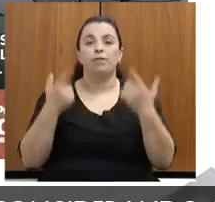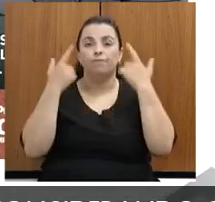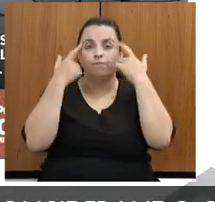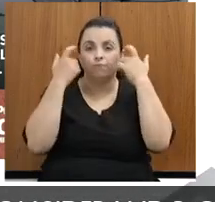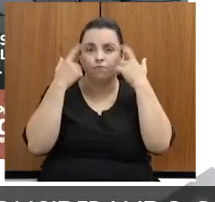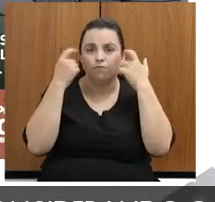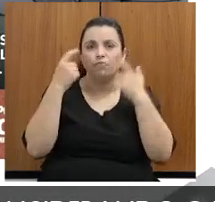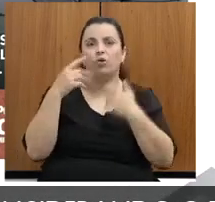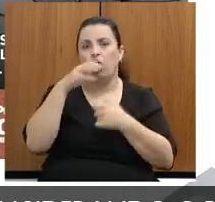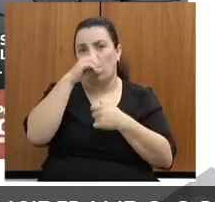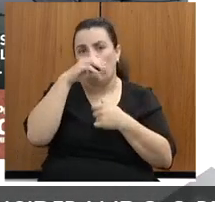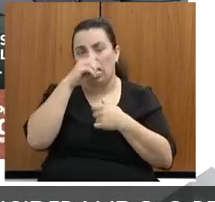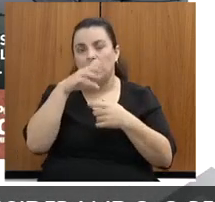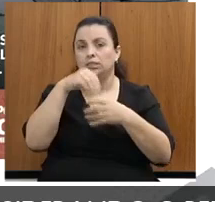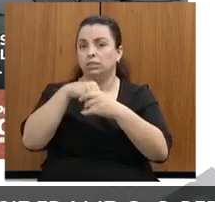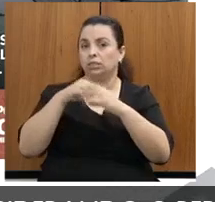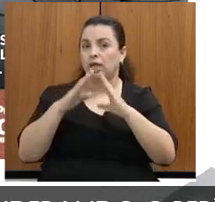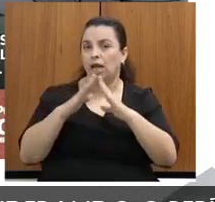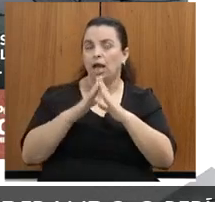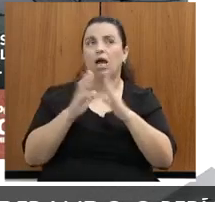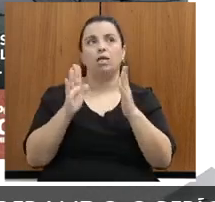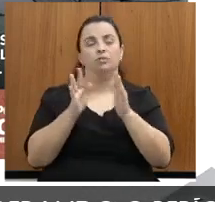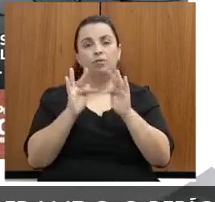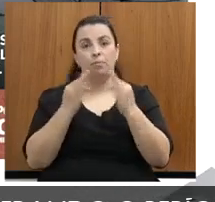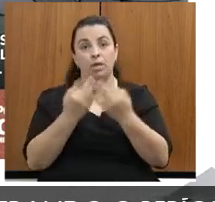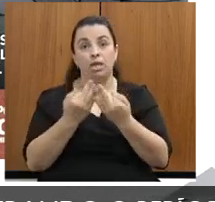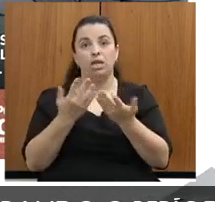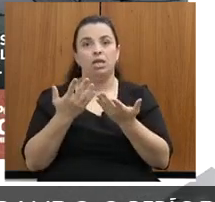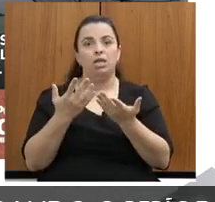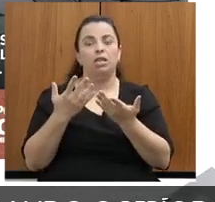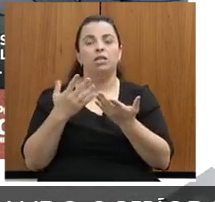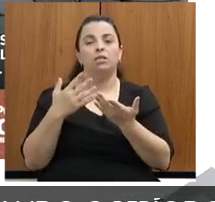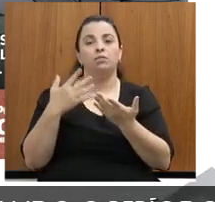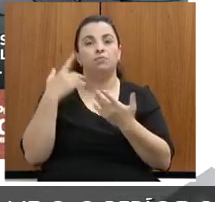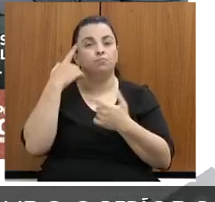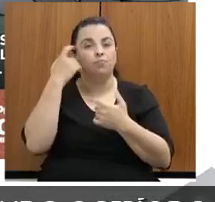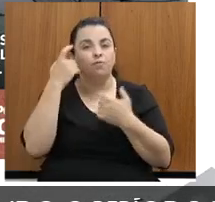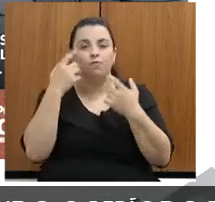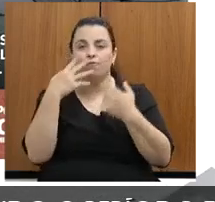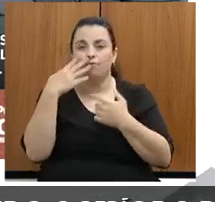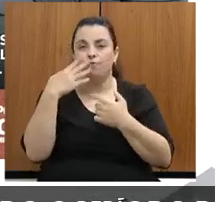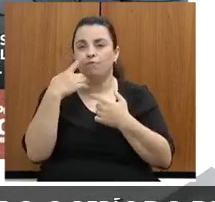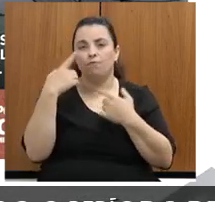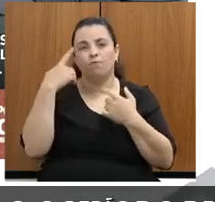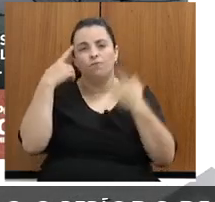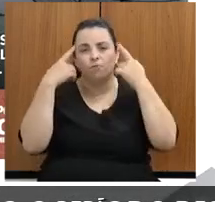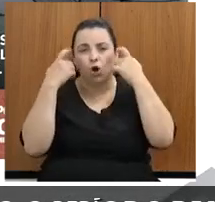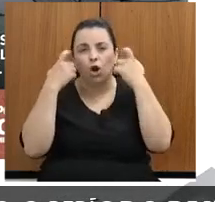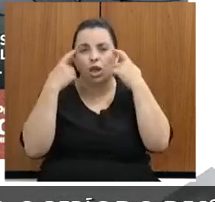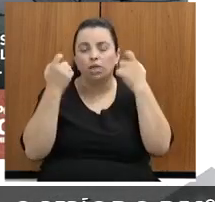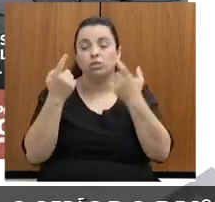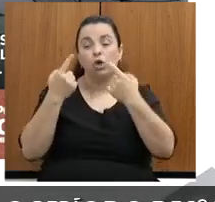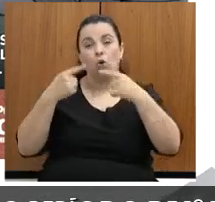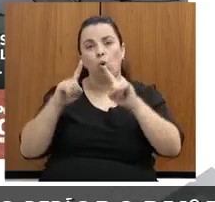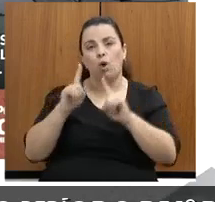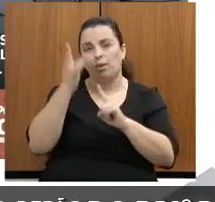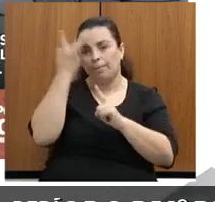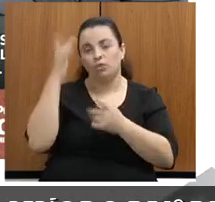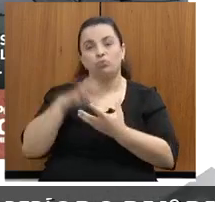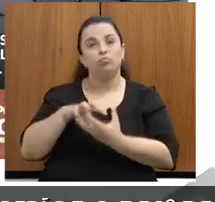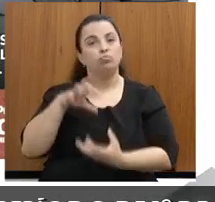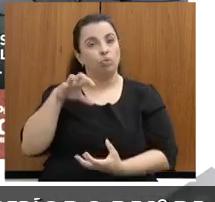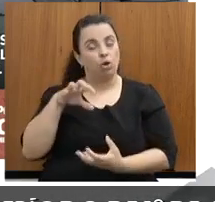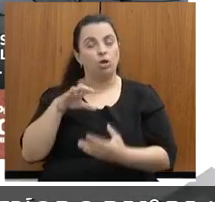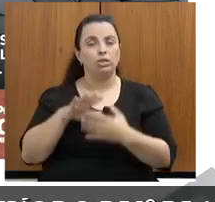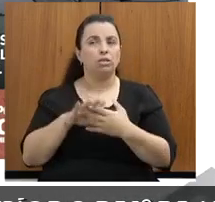e familiar de enfrentamento à violência contra a pessoa idosa inclusive foi feito foi realizado aí nos